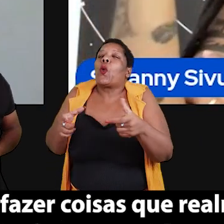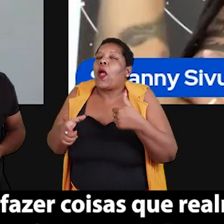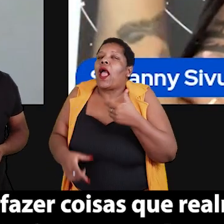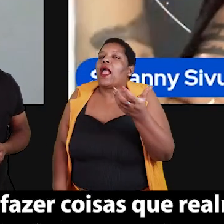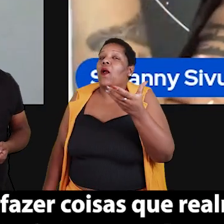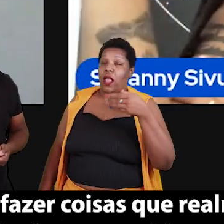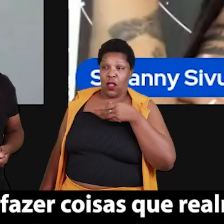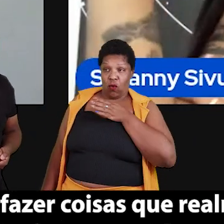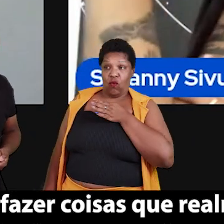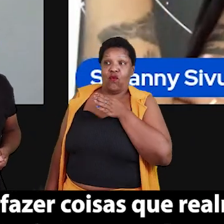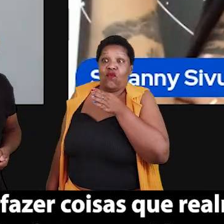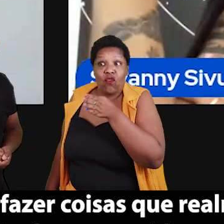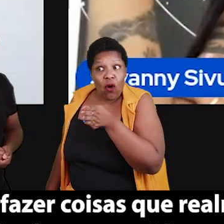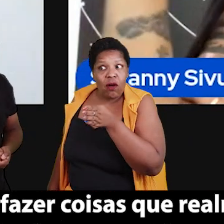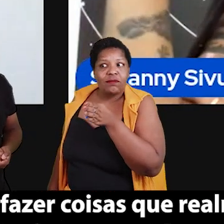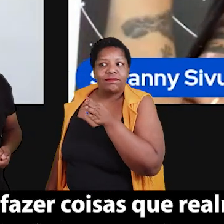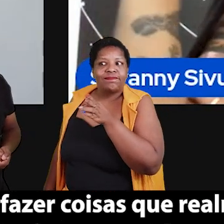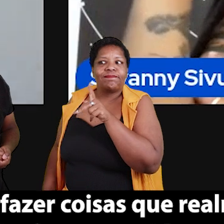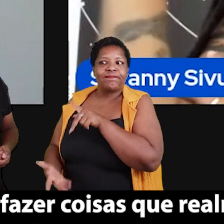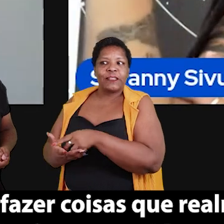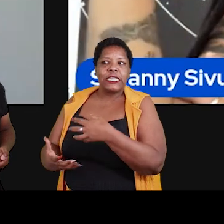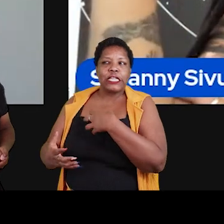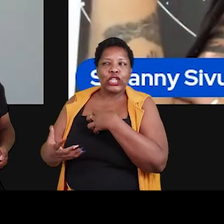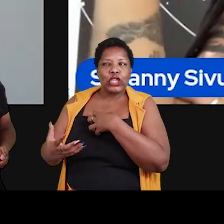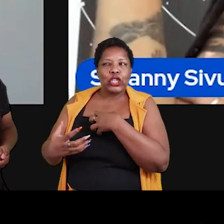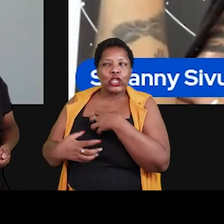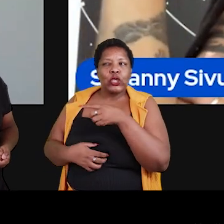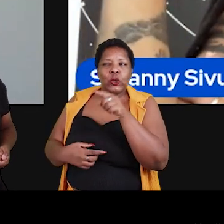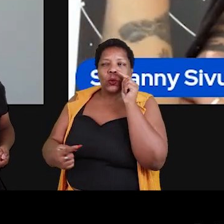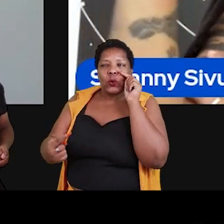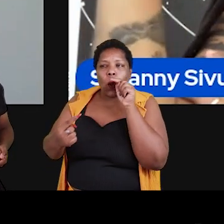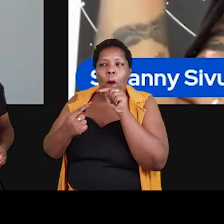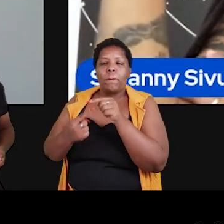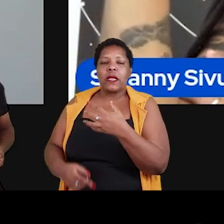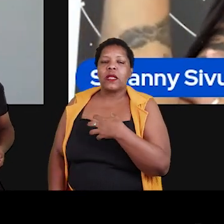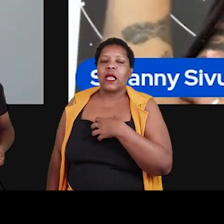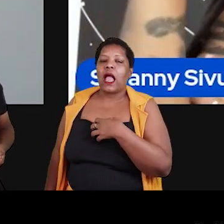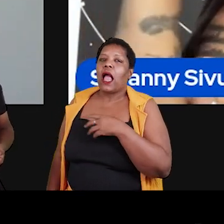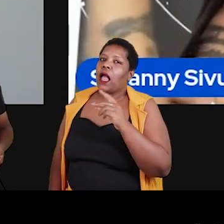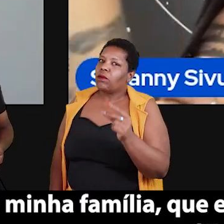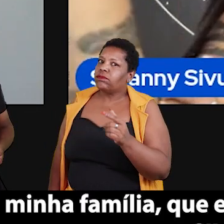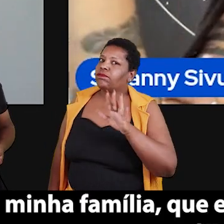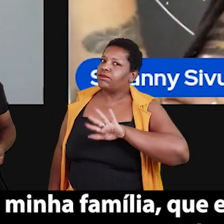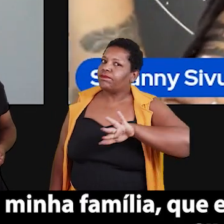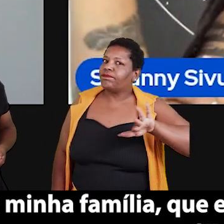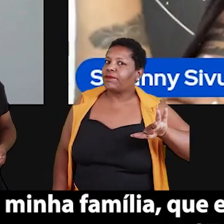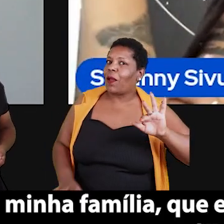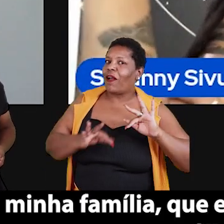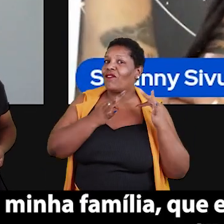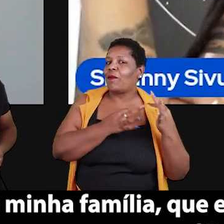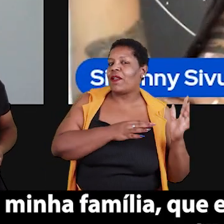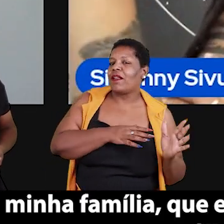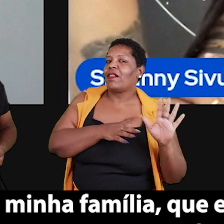Assim, eu só vou fazer coisas que realmente para mim fazem sentido, porque é um tempo que eu tô deixando de estar com a minha família, que